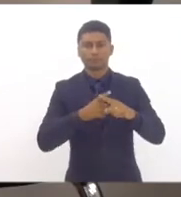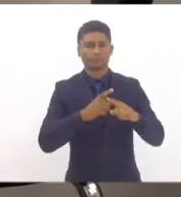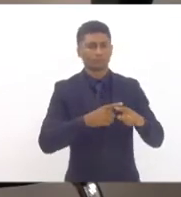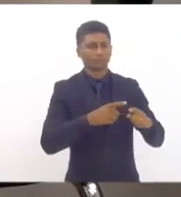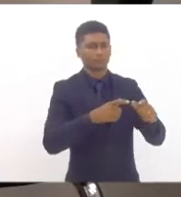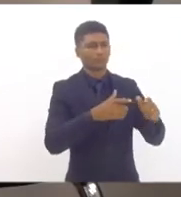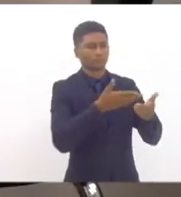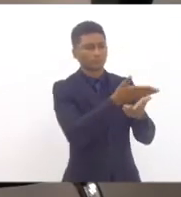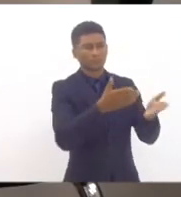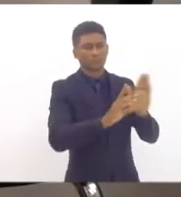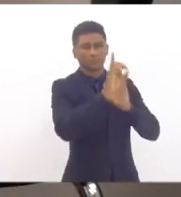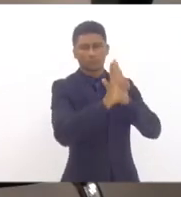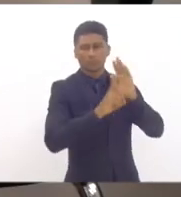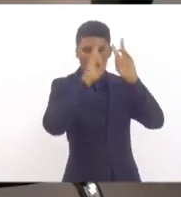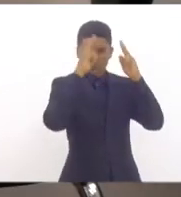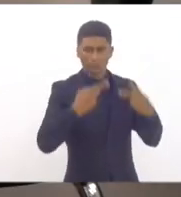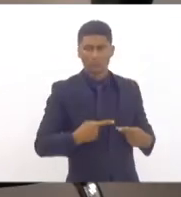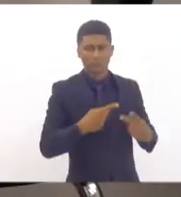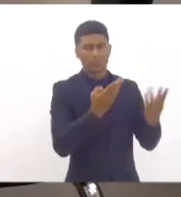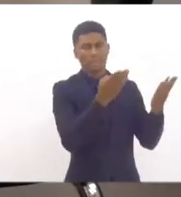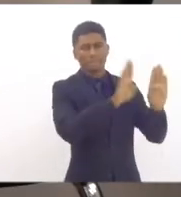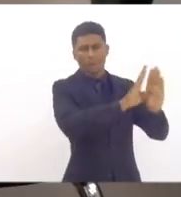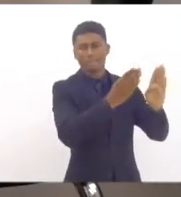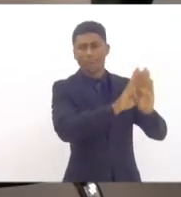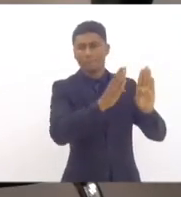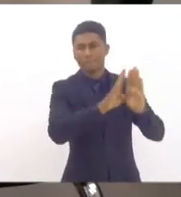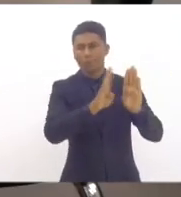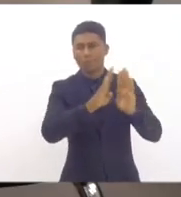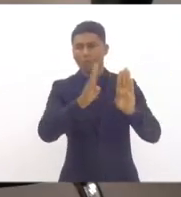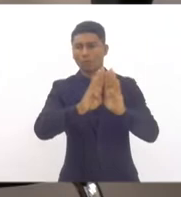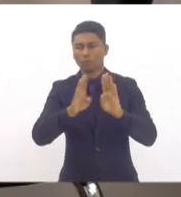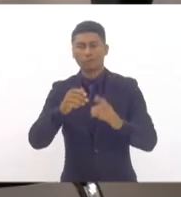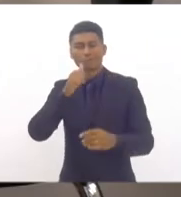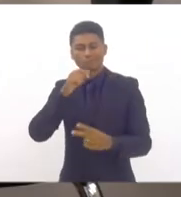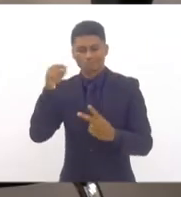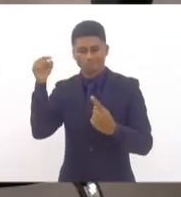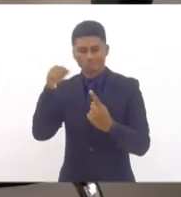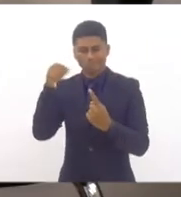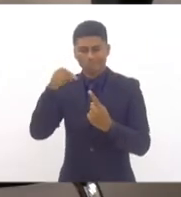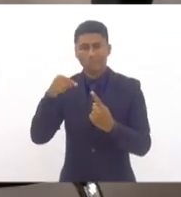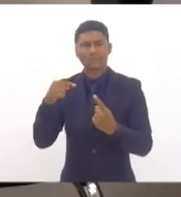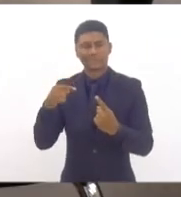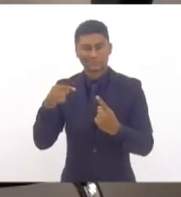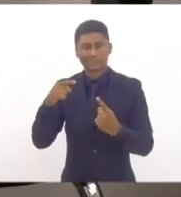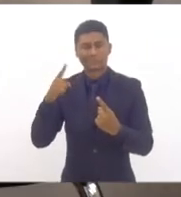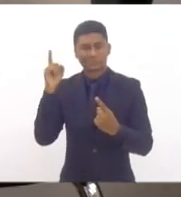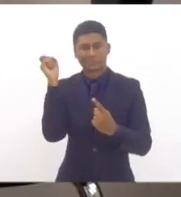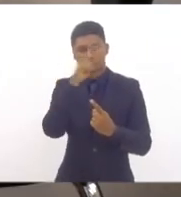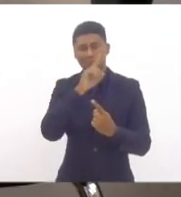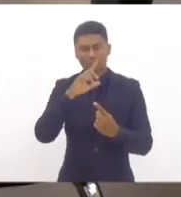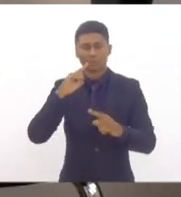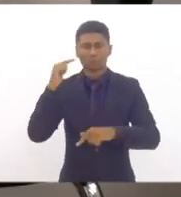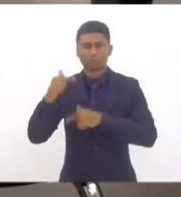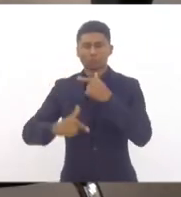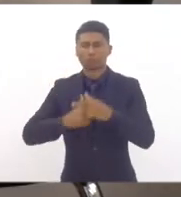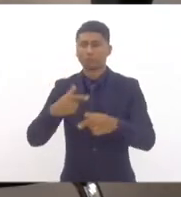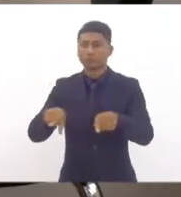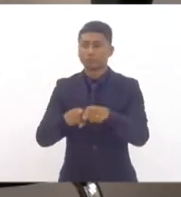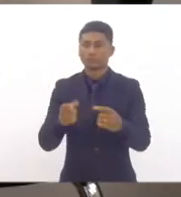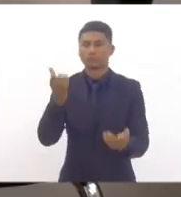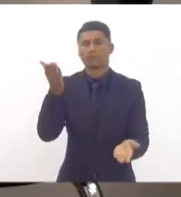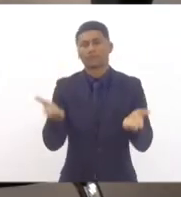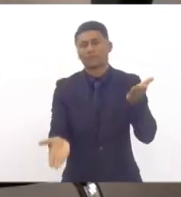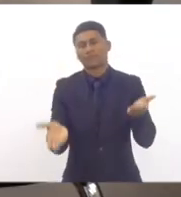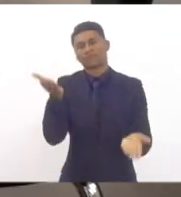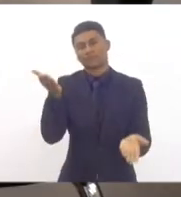espaços de direitos humanos no país durante o período do mandato que a Natália cumpriu aqui. E por equilibrar, né, todo esse